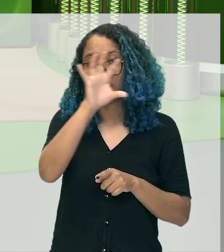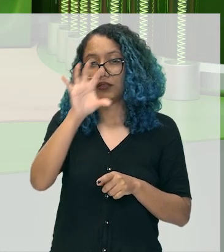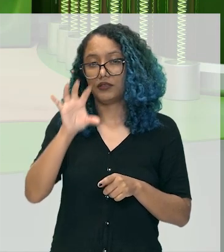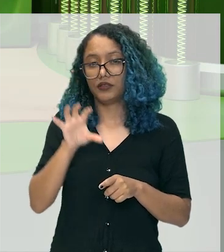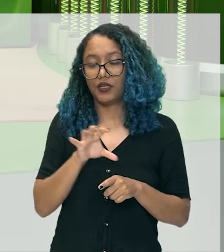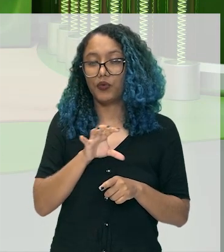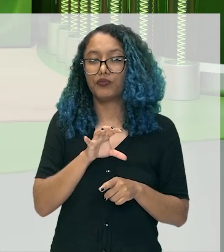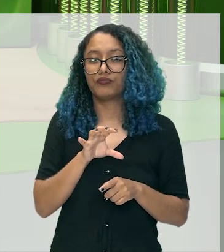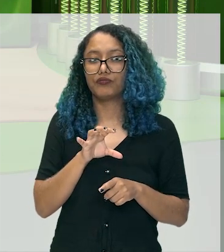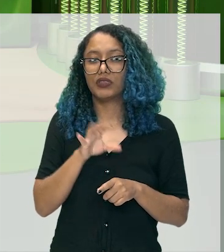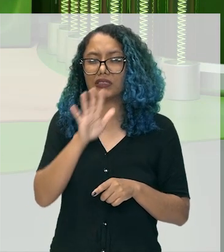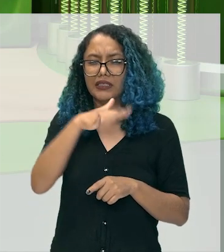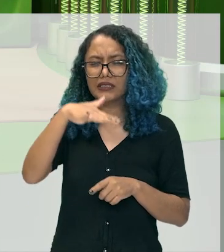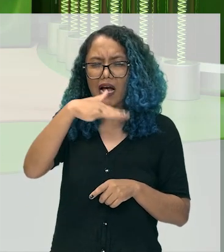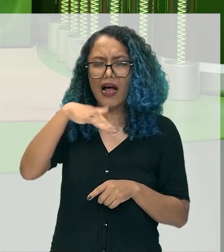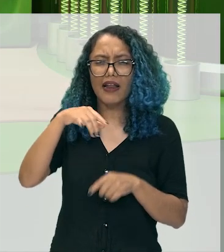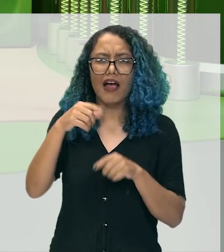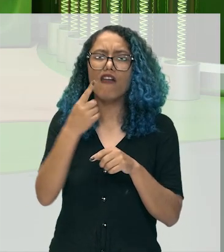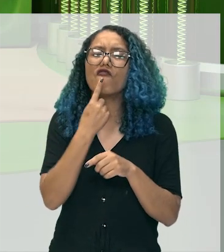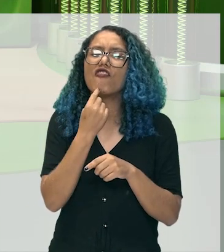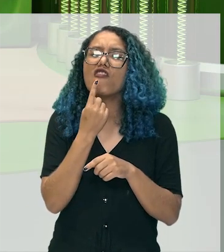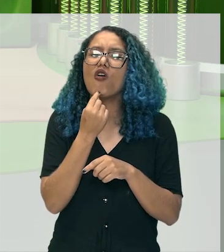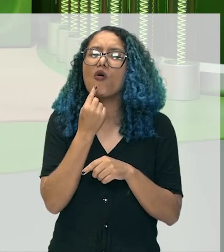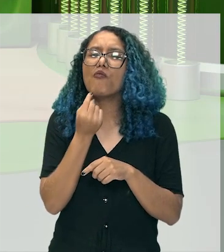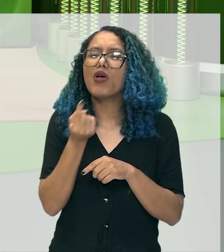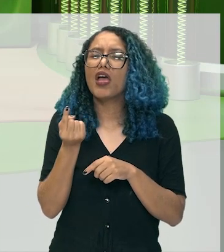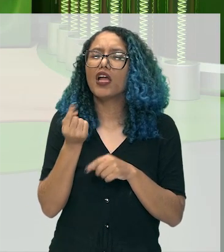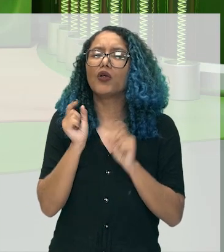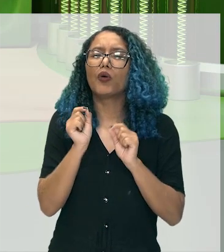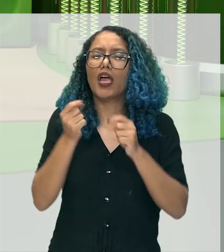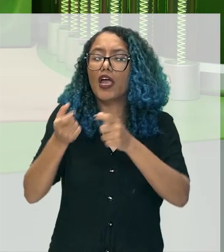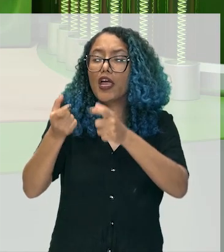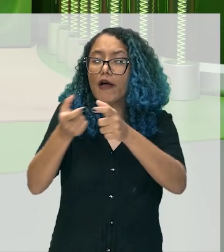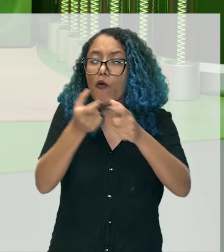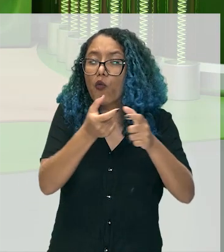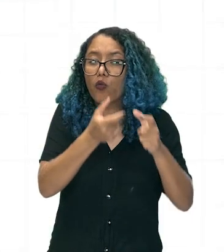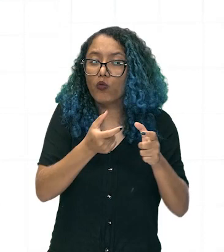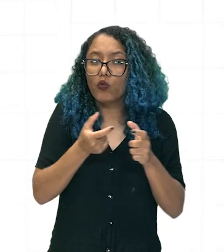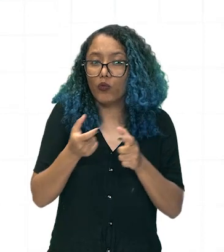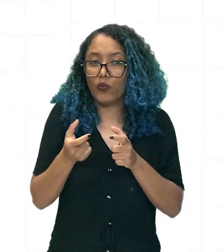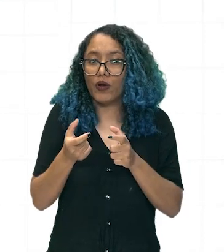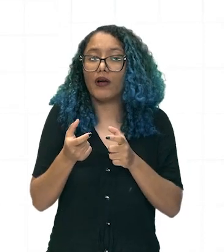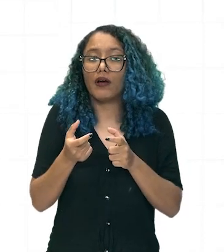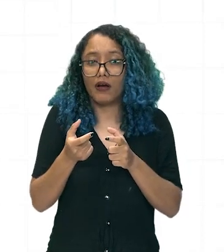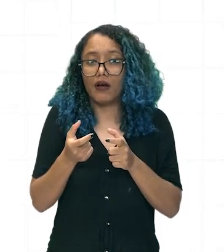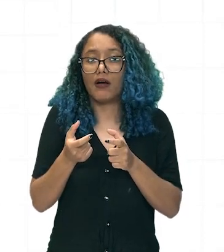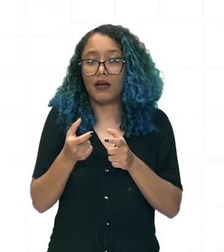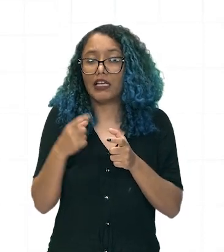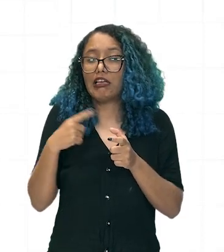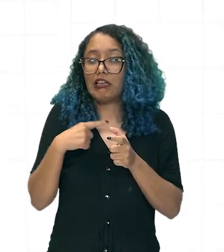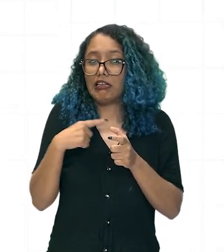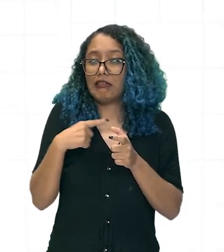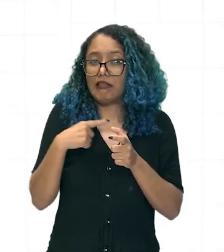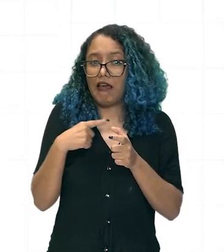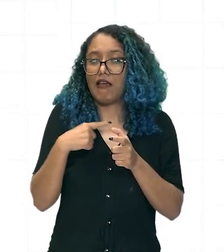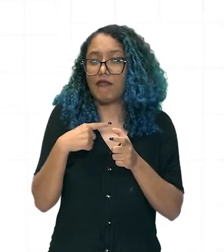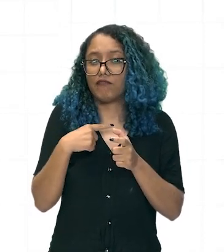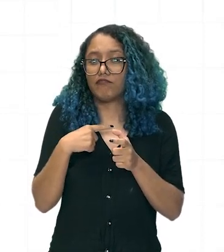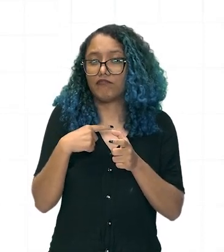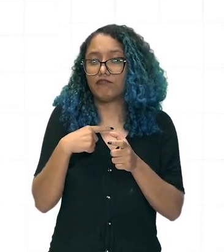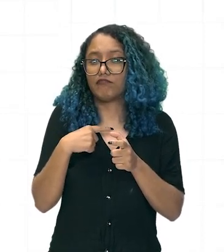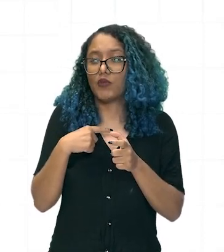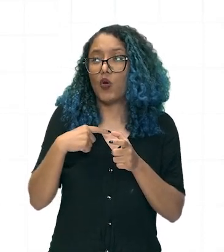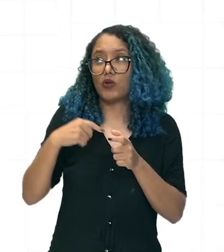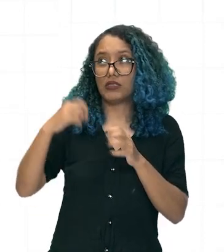em vermelho, eles são locais onde estão sendo detectadas pelo